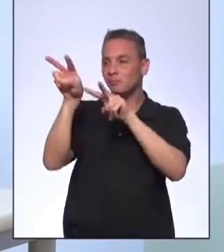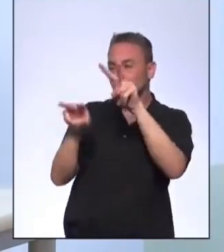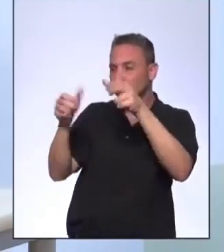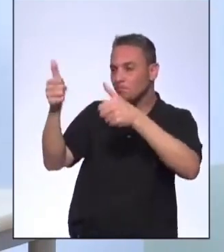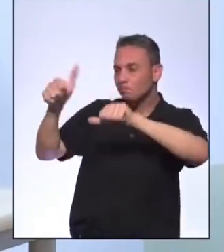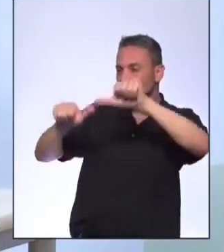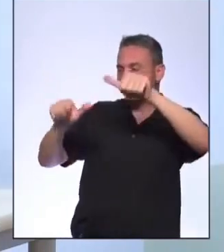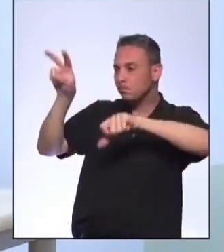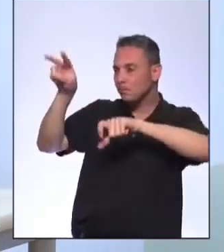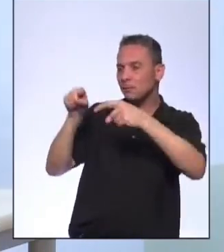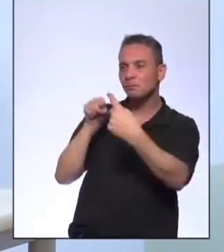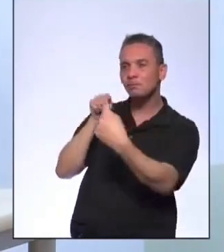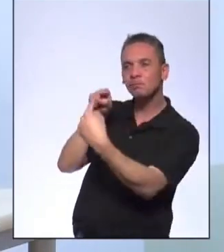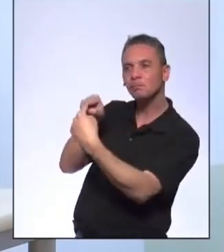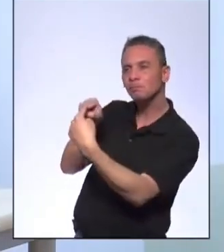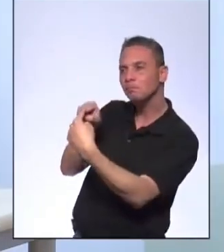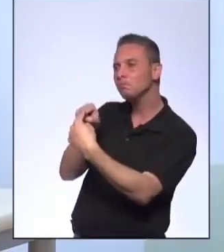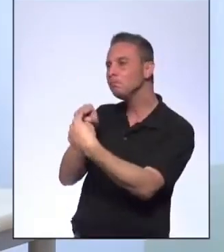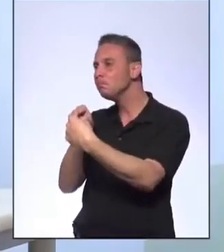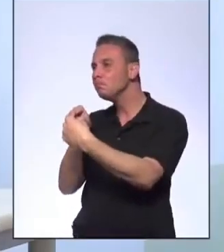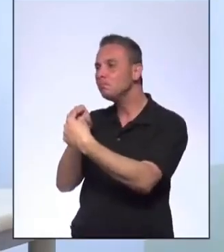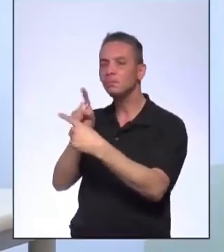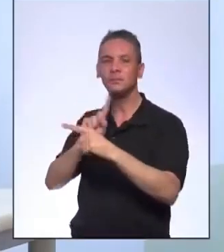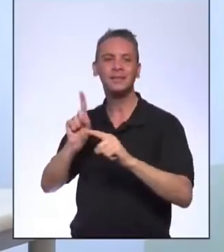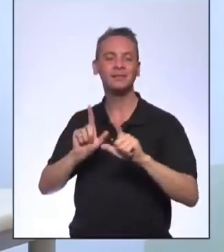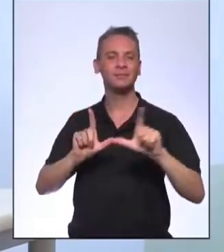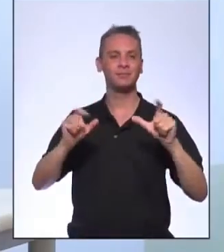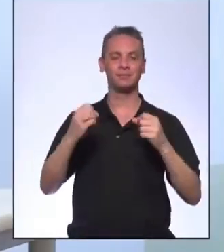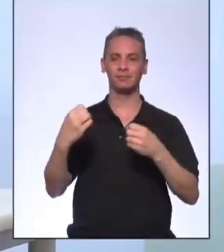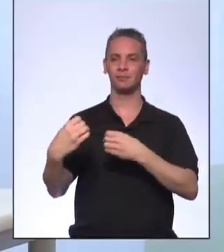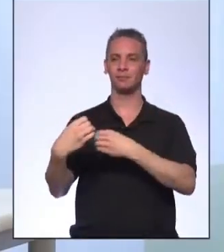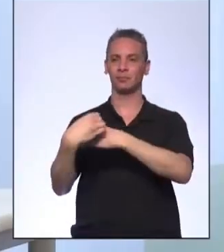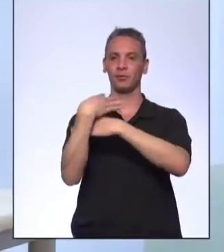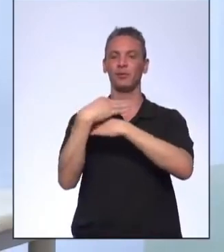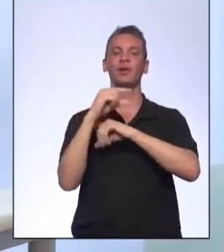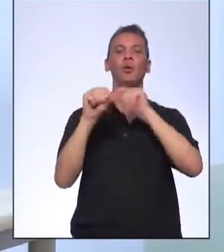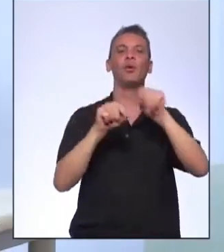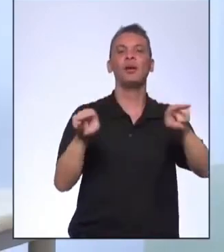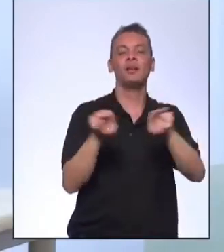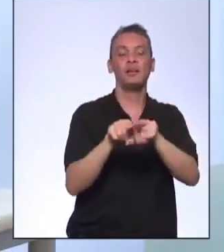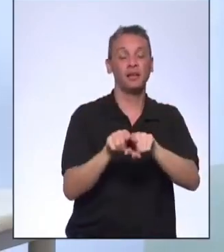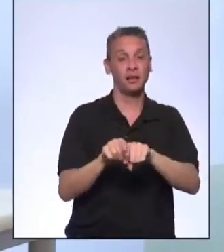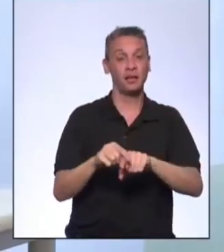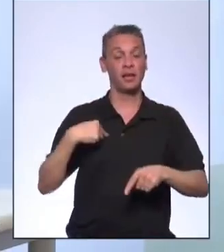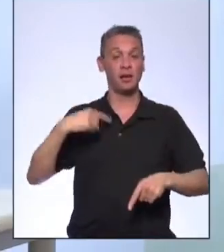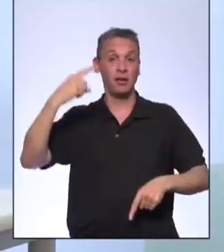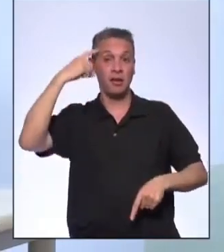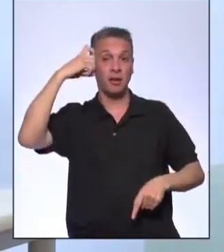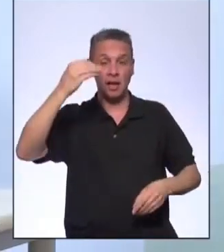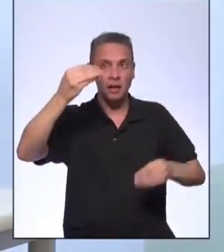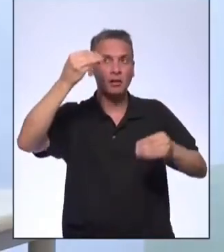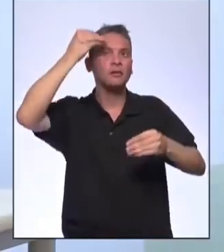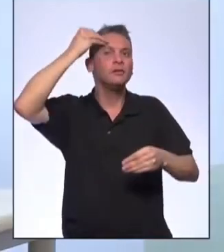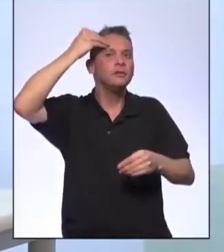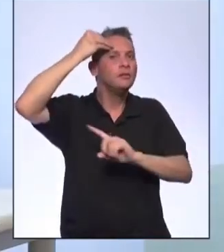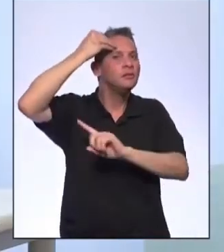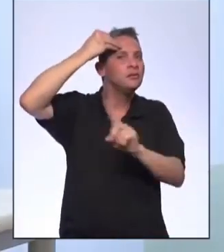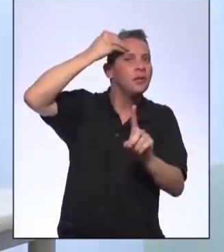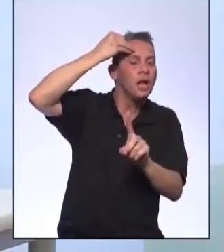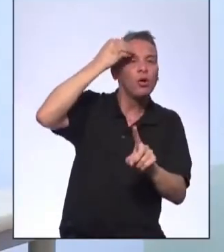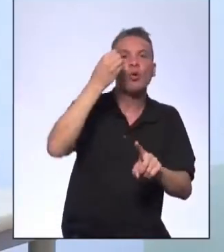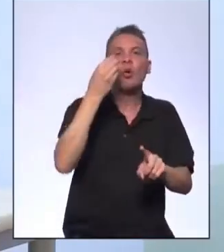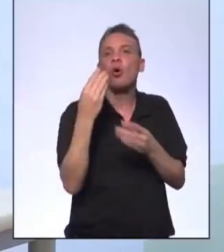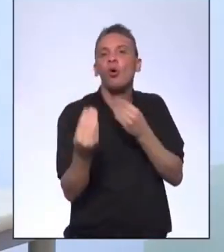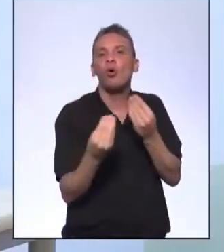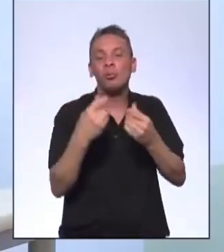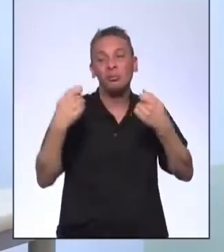entender até que ponto, quando a mídia passa alguma coisa para a gente, ela está querendo colocar alguma ideia na sua cabeça de comprar algo que você